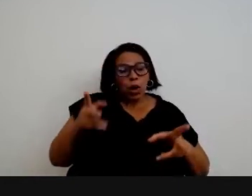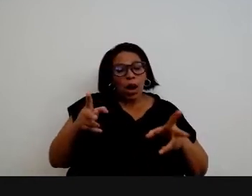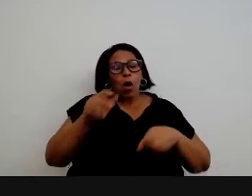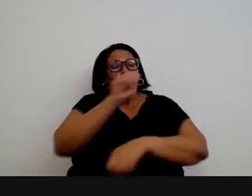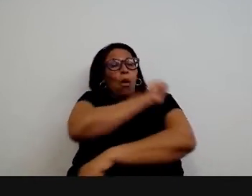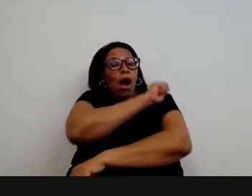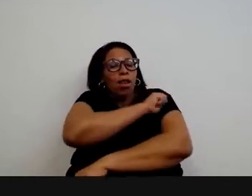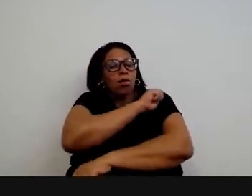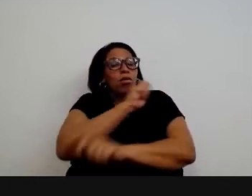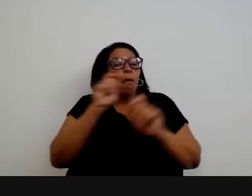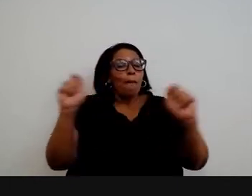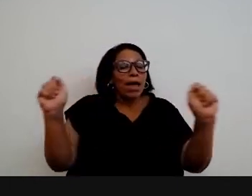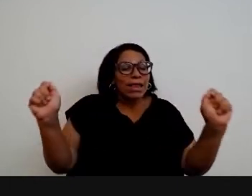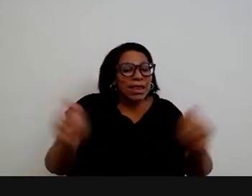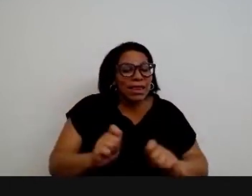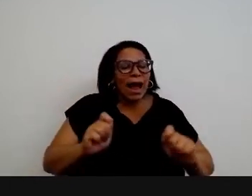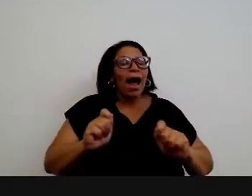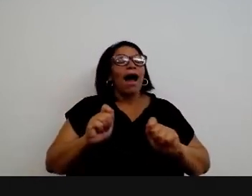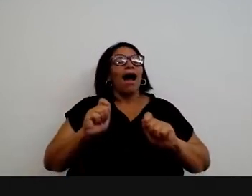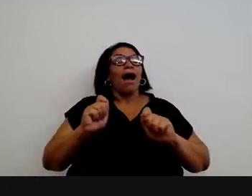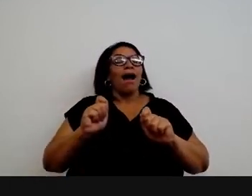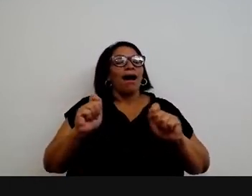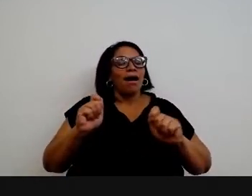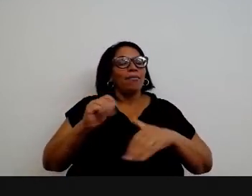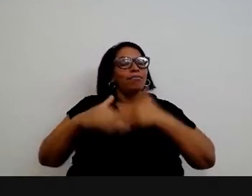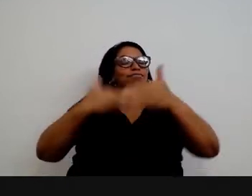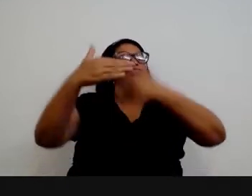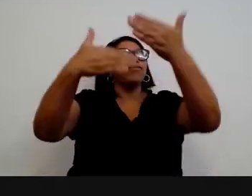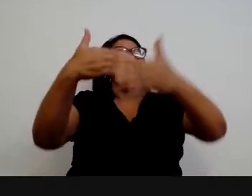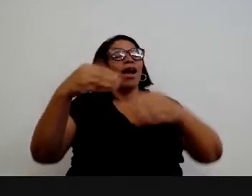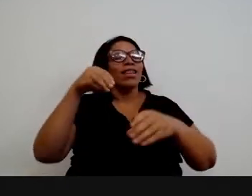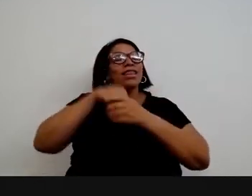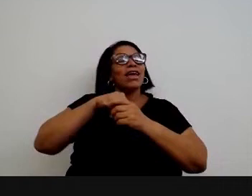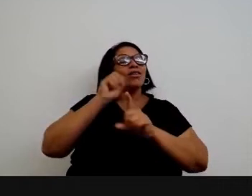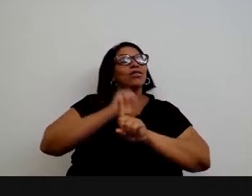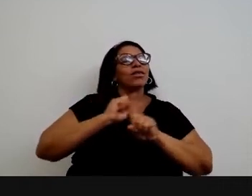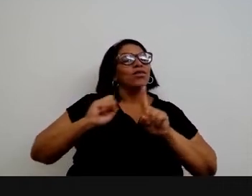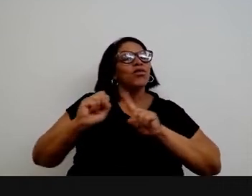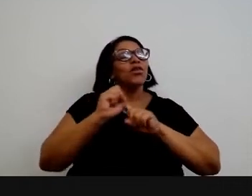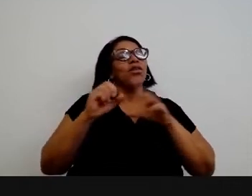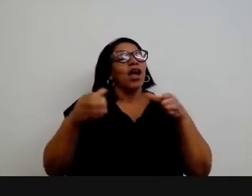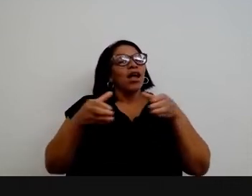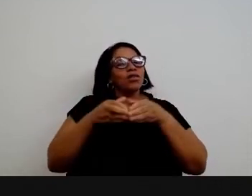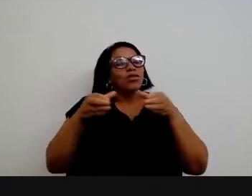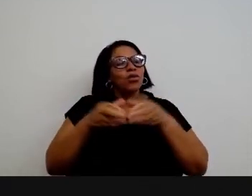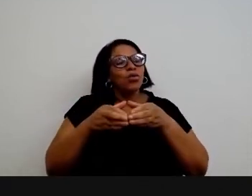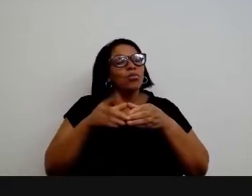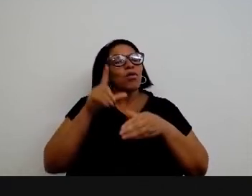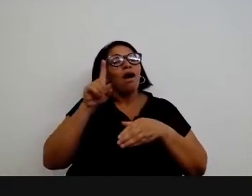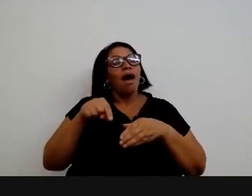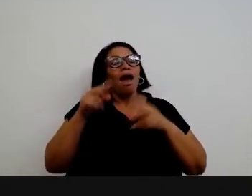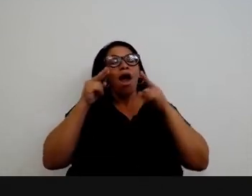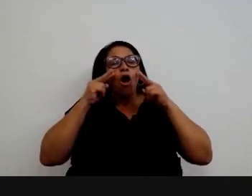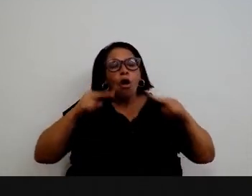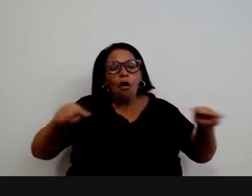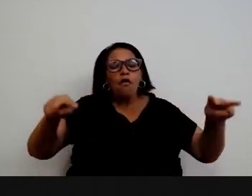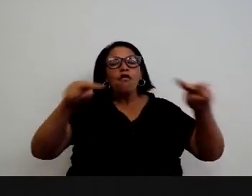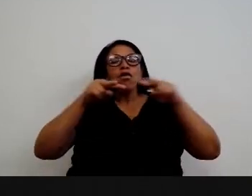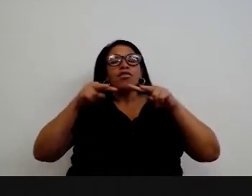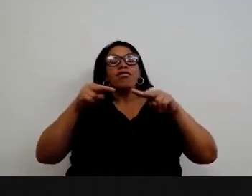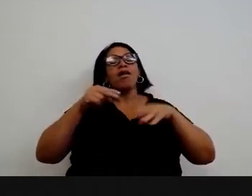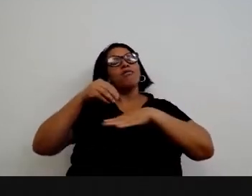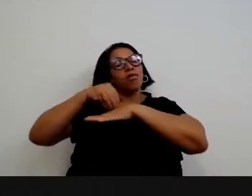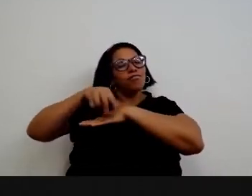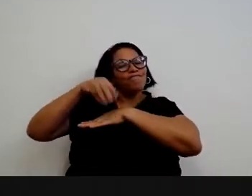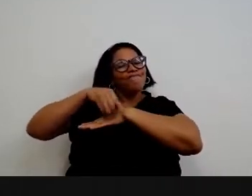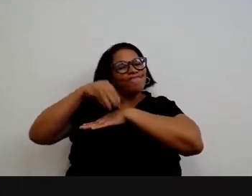perceber potente na sua comunidade, na coletividade. Então, é esse mais ou menos o viés que eu